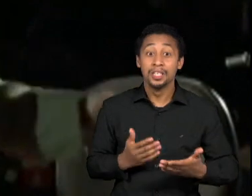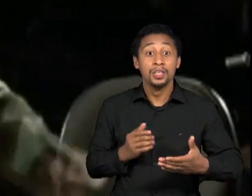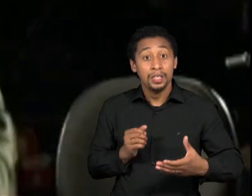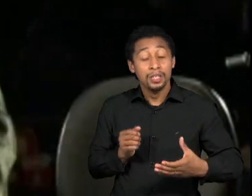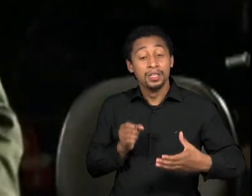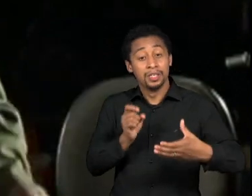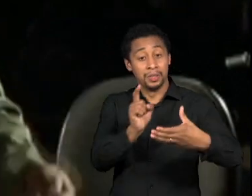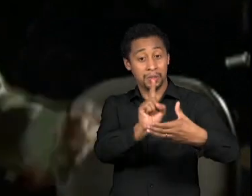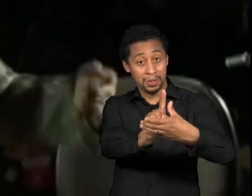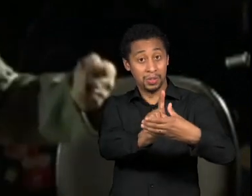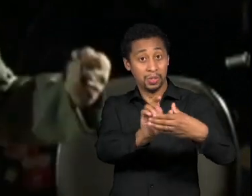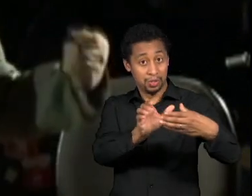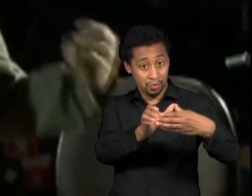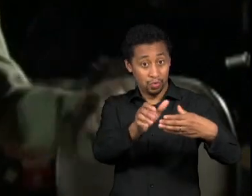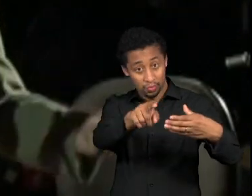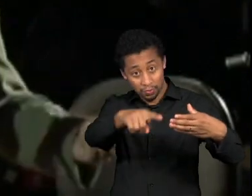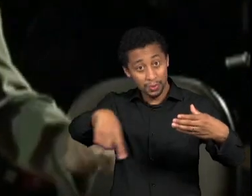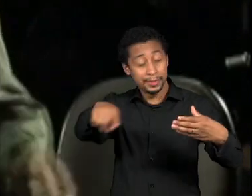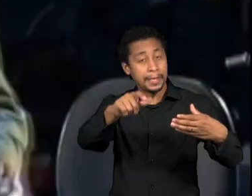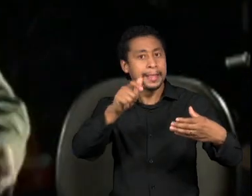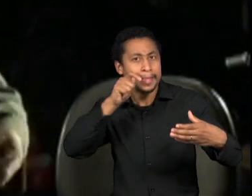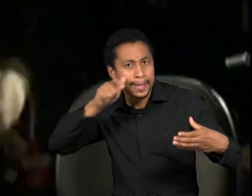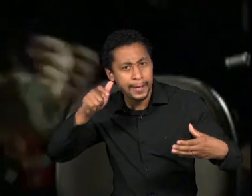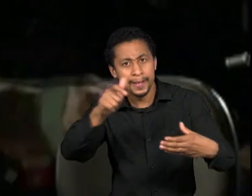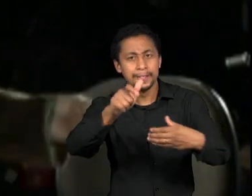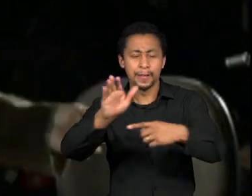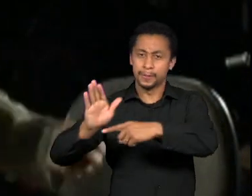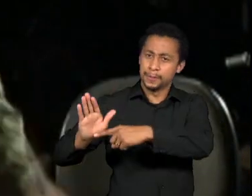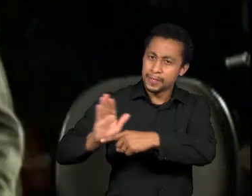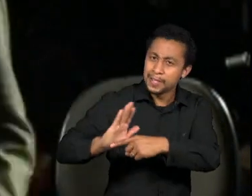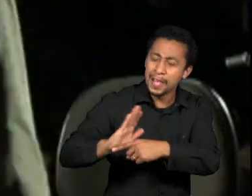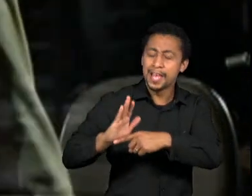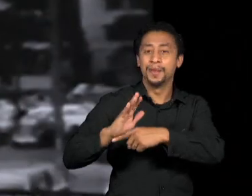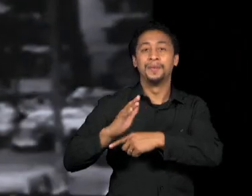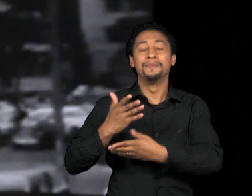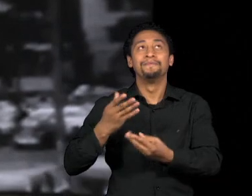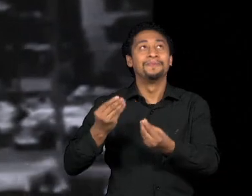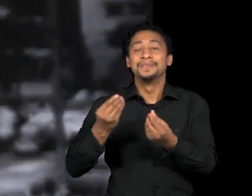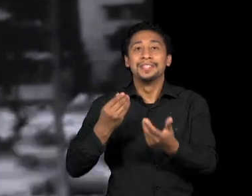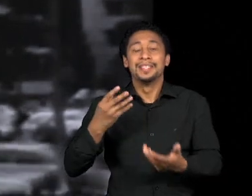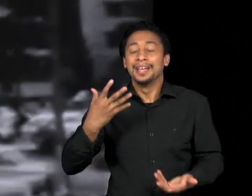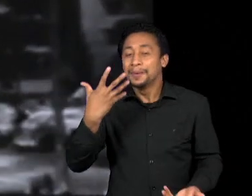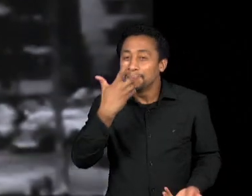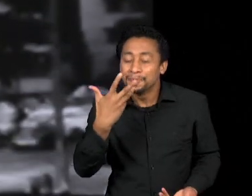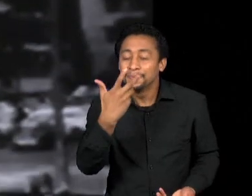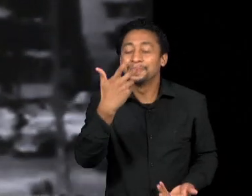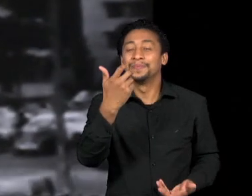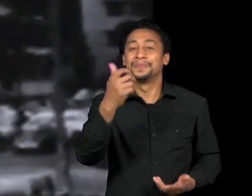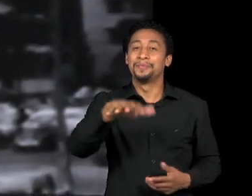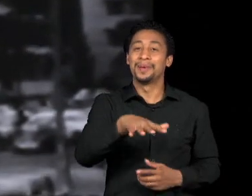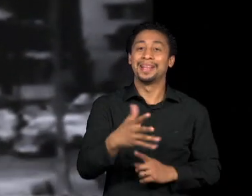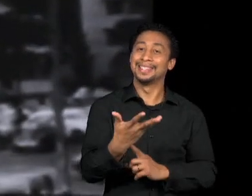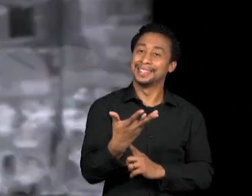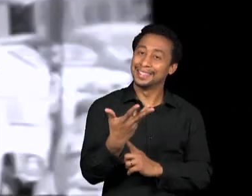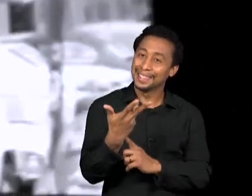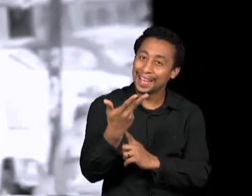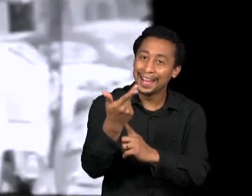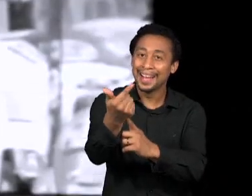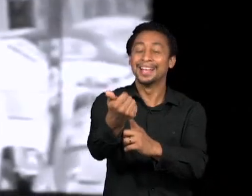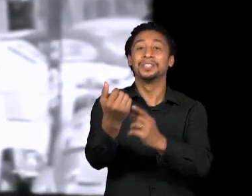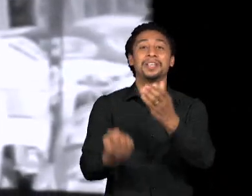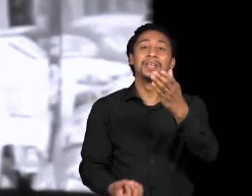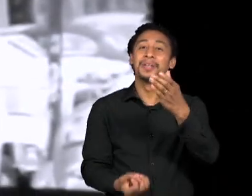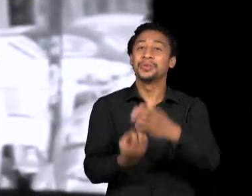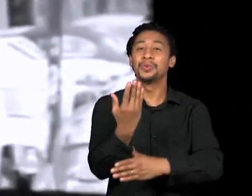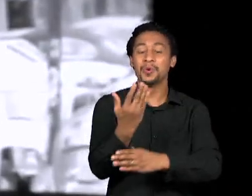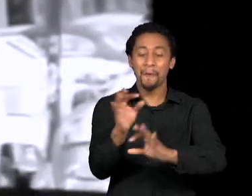de interessadíssimos no cinema, amantes da arte, nós começamos a realização de alguma